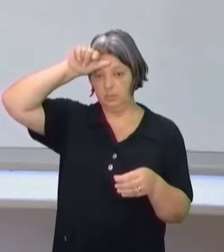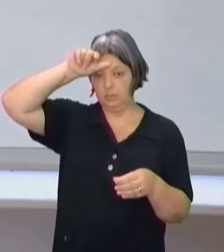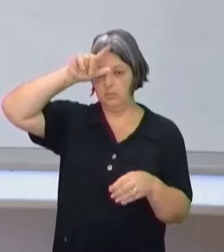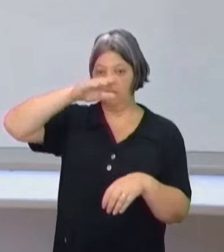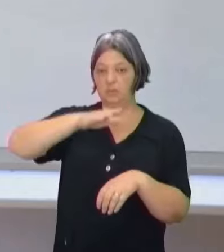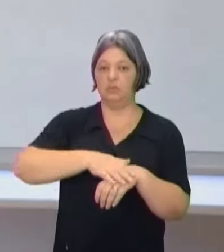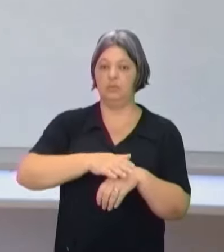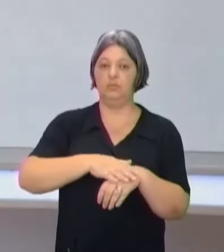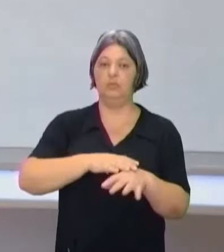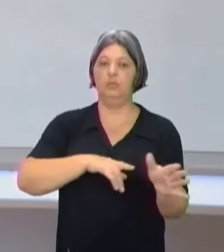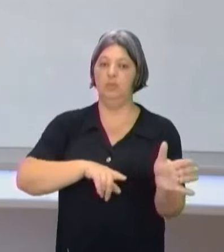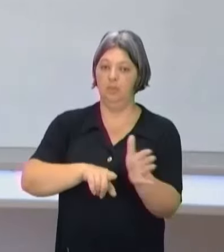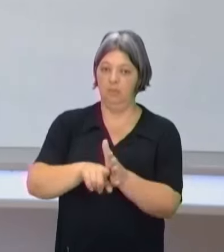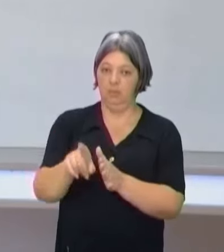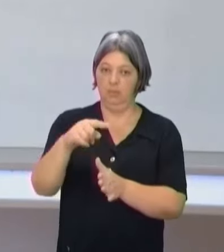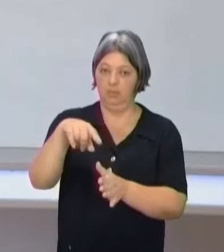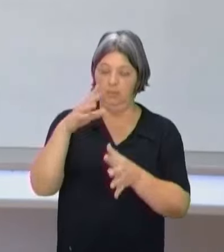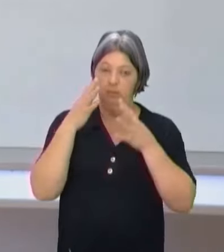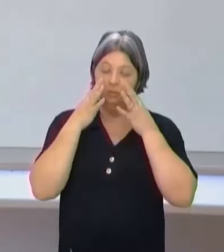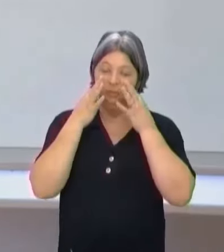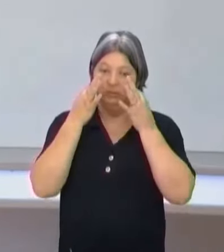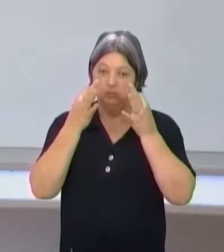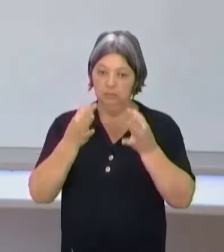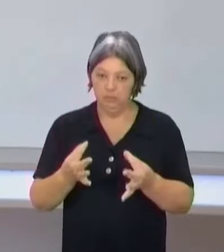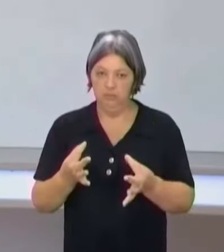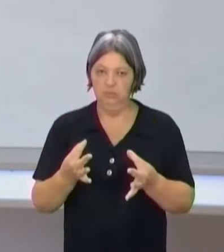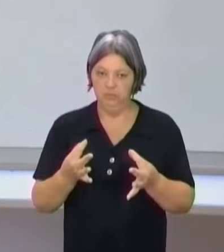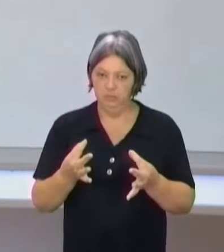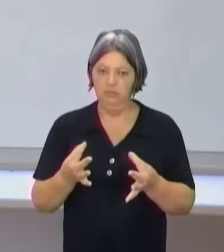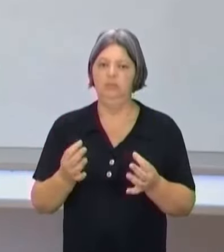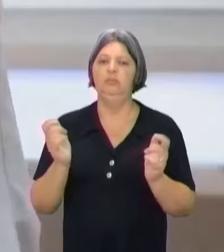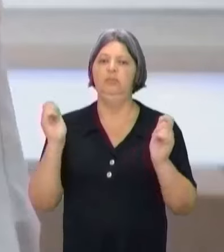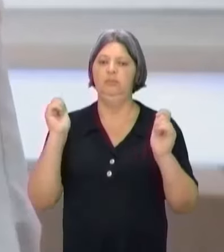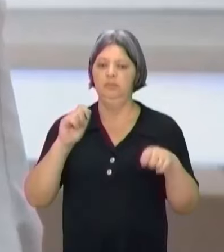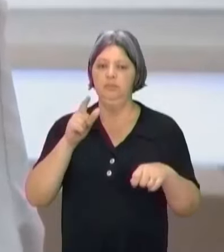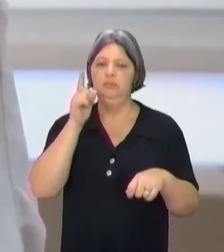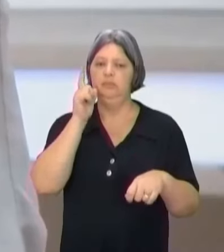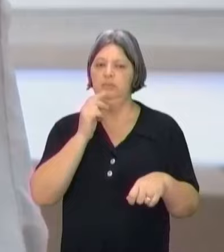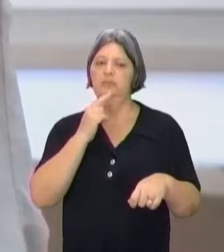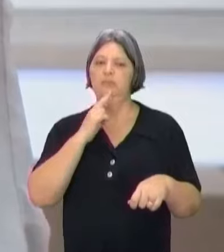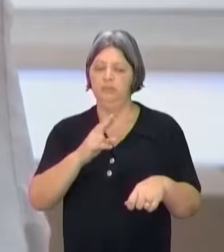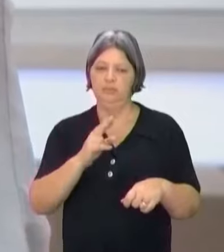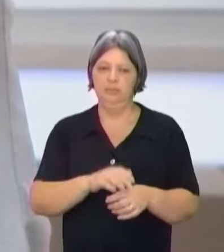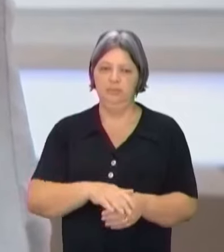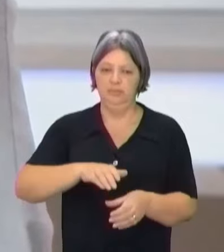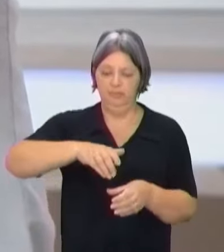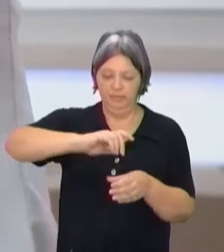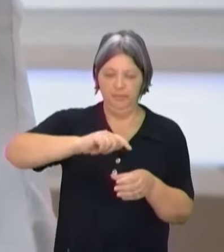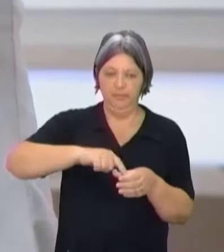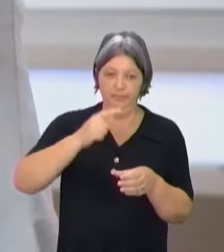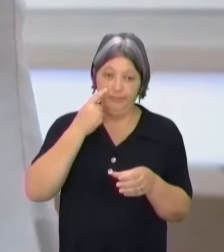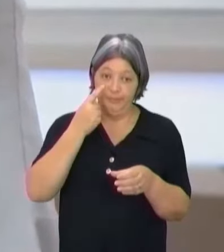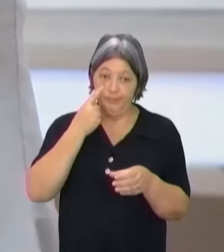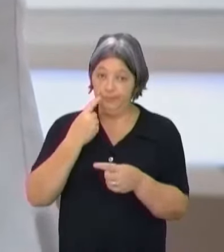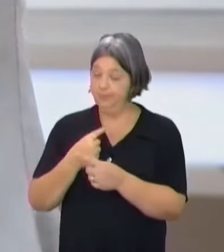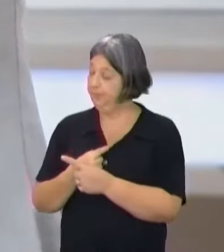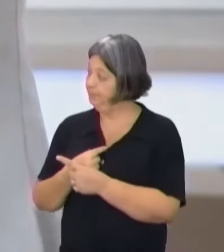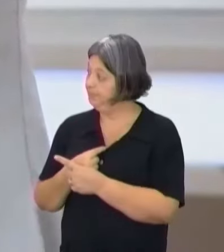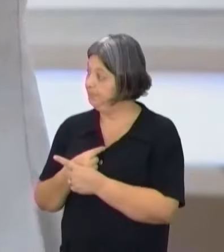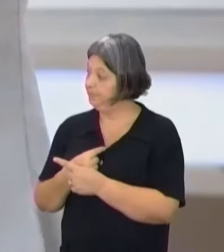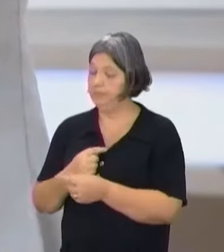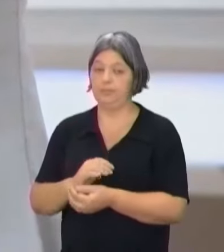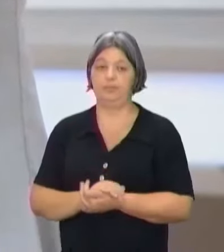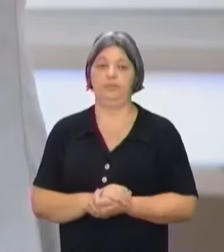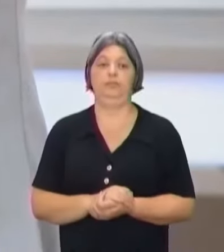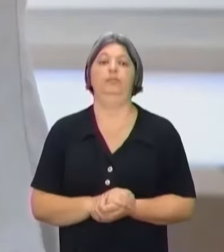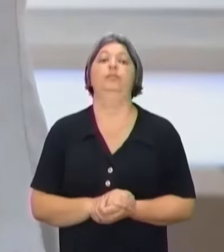perguntas para vocês e eu espero que vocês prestem muita atenção para poder responder. Então, prestem bastante atenção no que vai acontecer agora. Eu vou até parar de